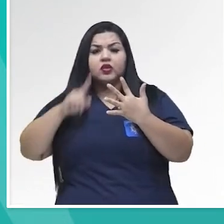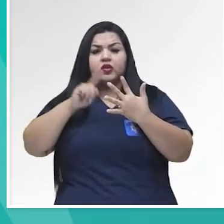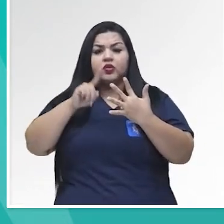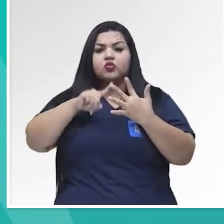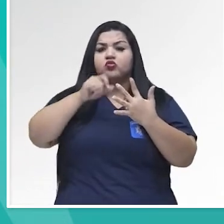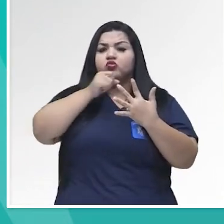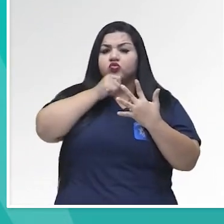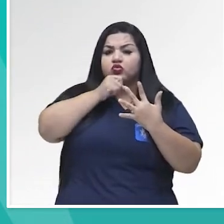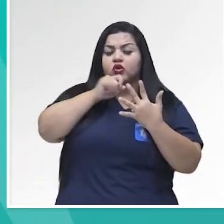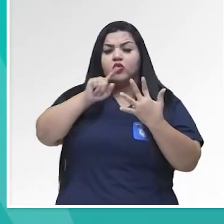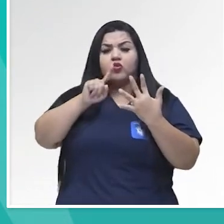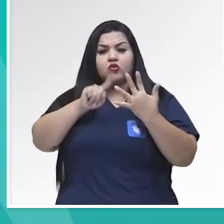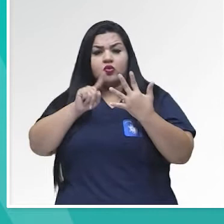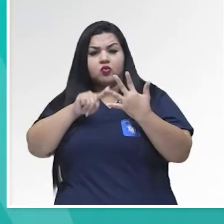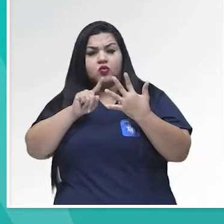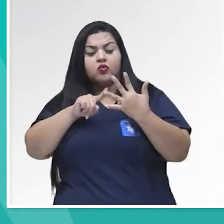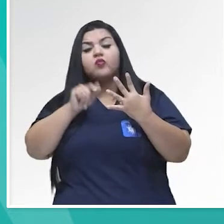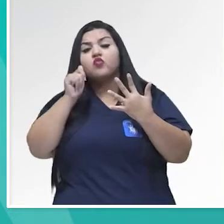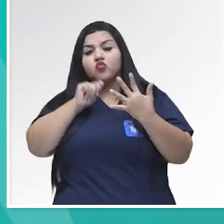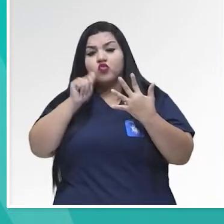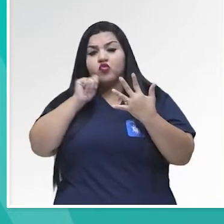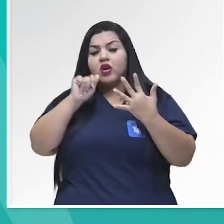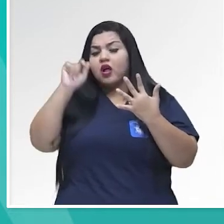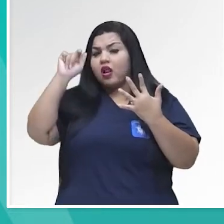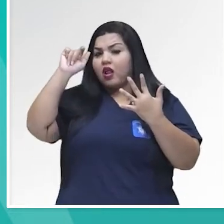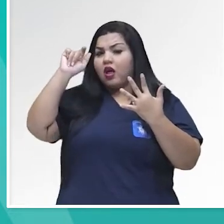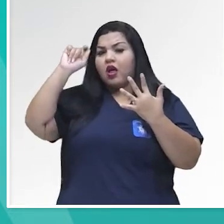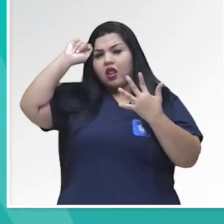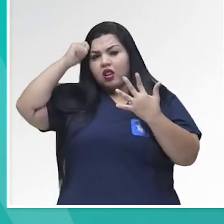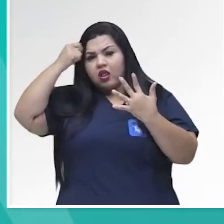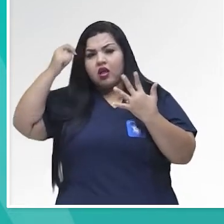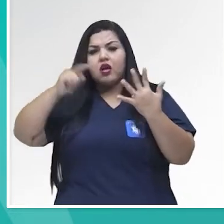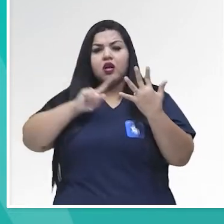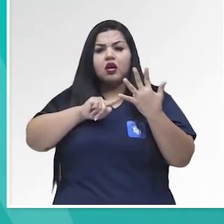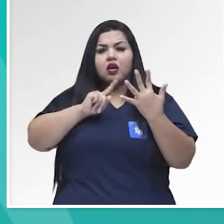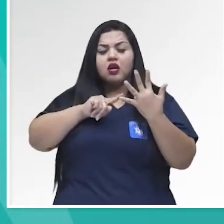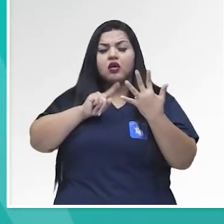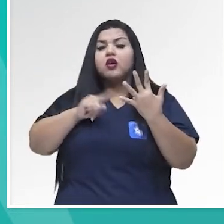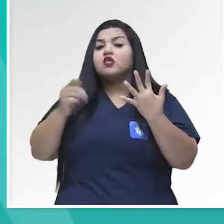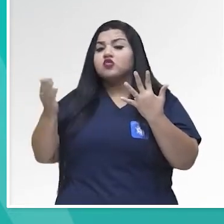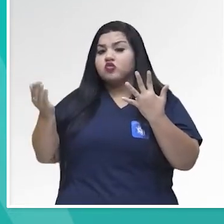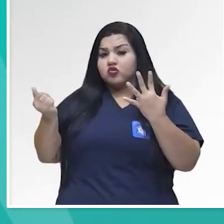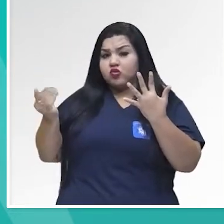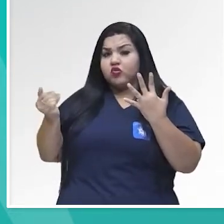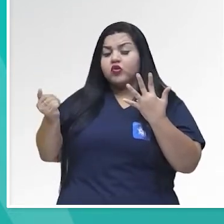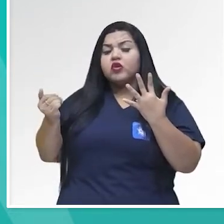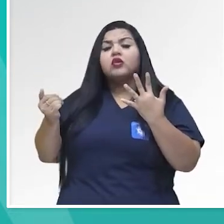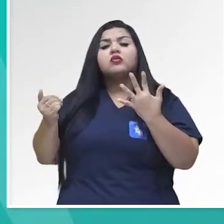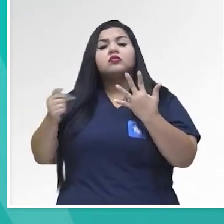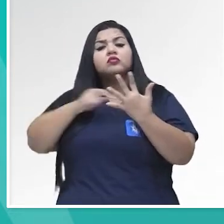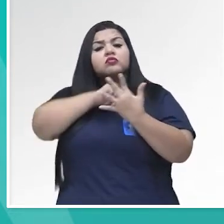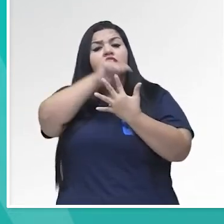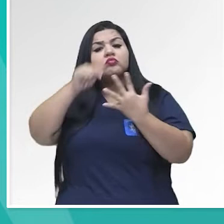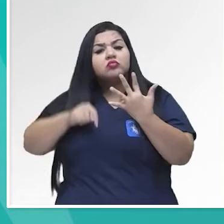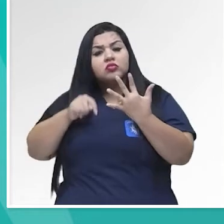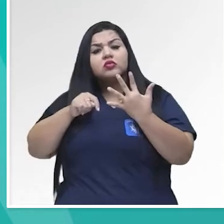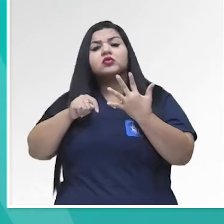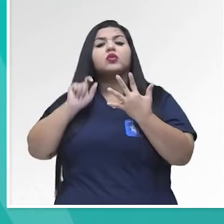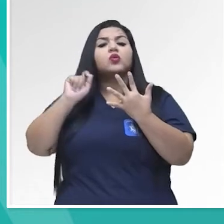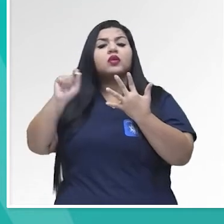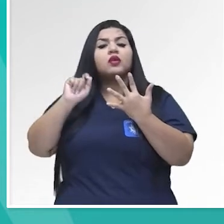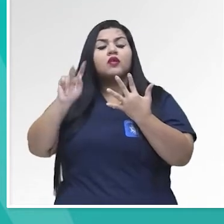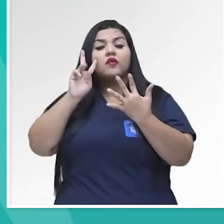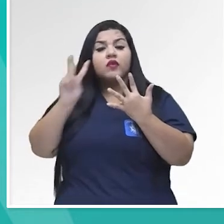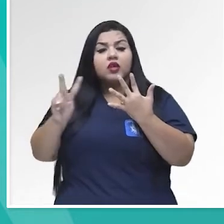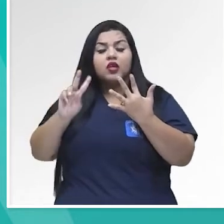senhor, outra jovem negra, um rapaz jovem, né? Nós vemos o seguinte,